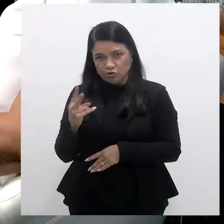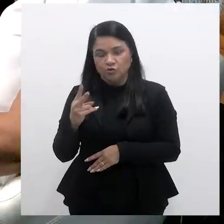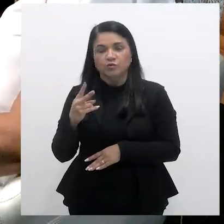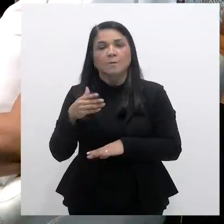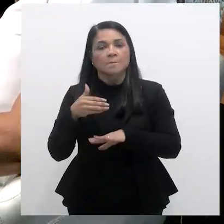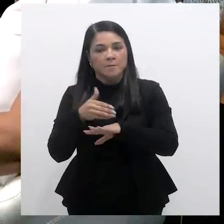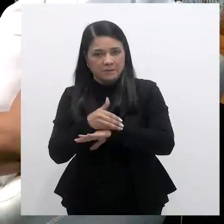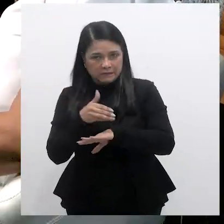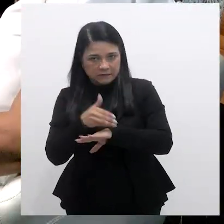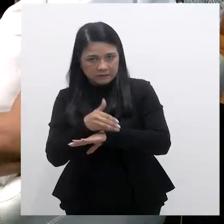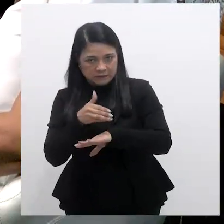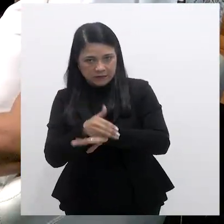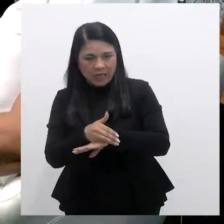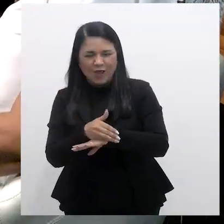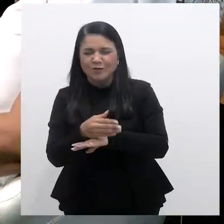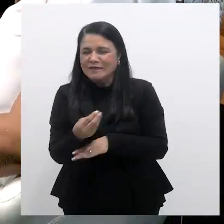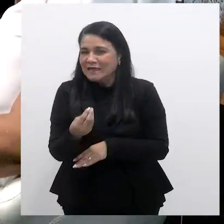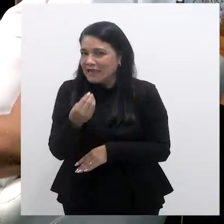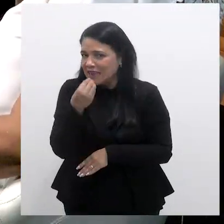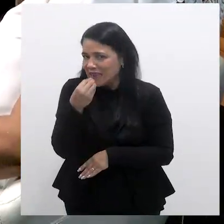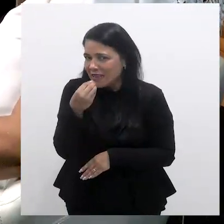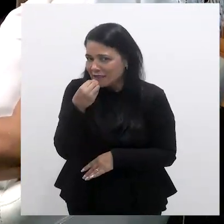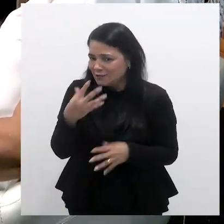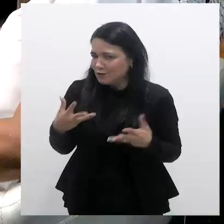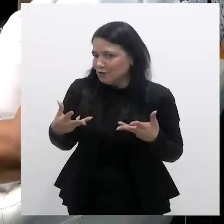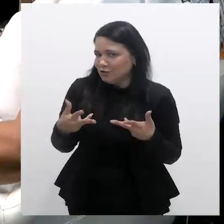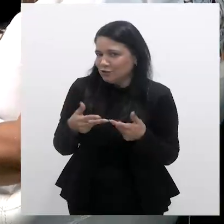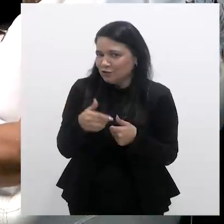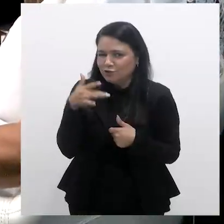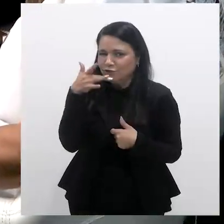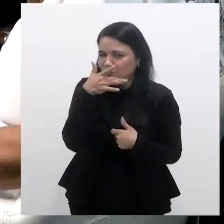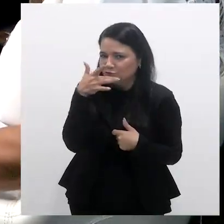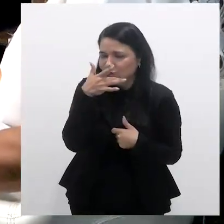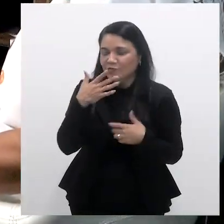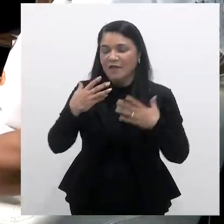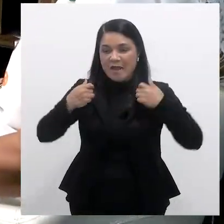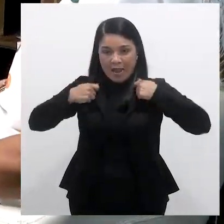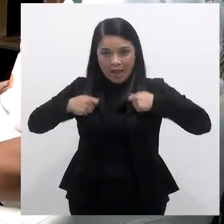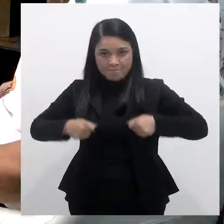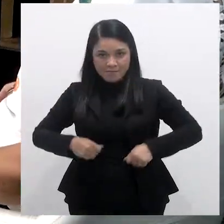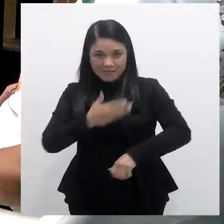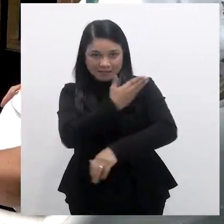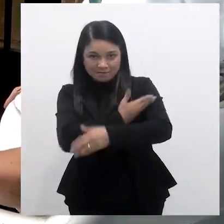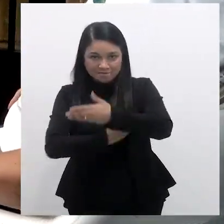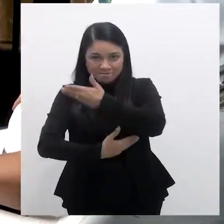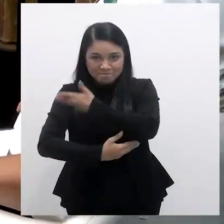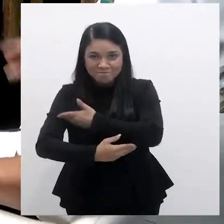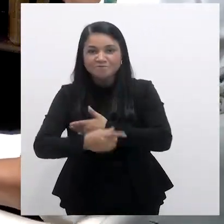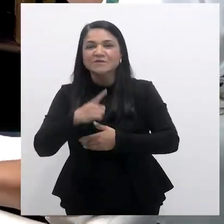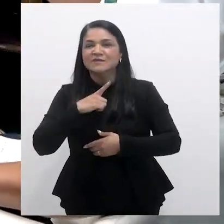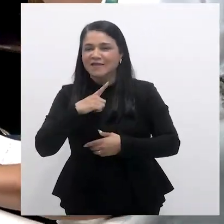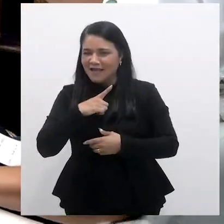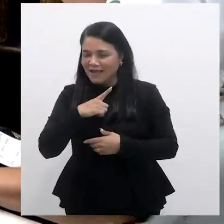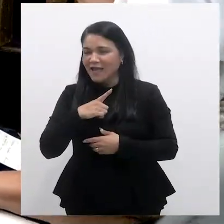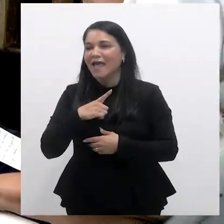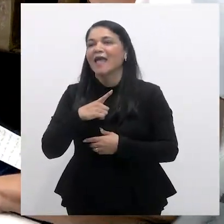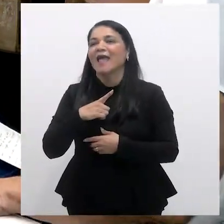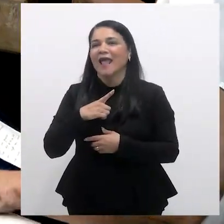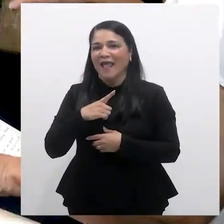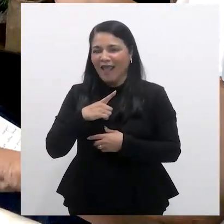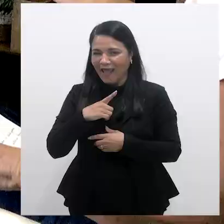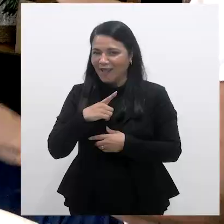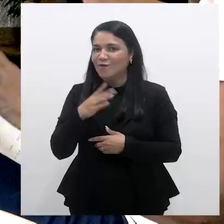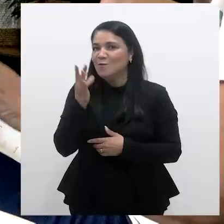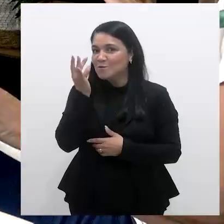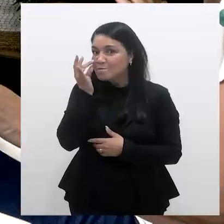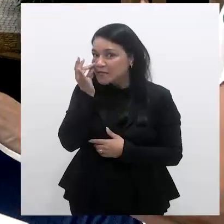híbrido, né? Presencial, que tem aqueles lanches maravilhosos, eles recebem camisetas, tem toda uma integração. Então eles devem preferir essa